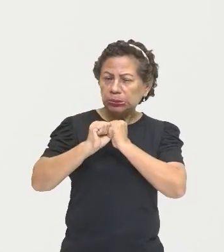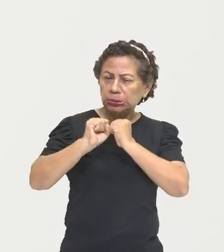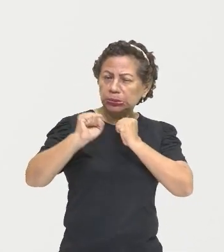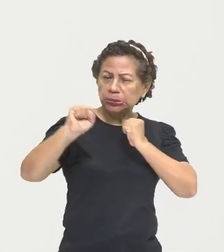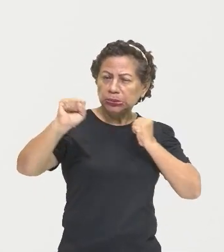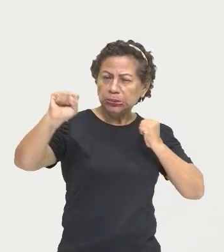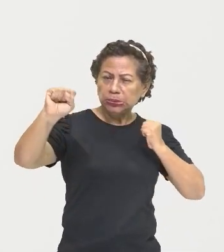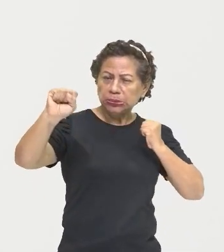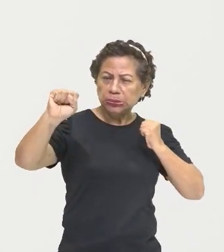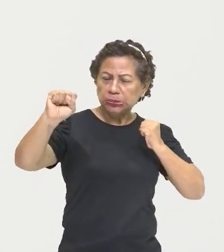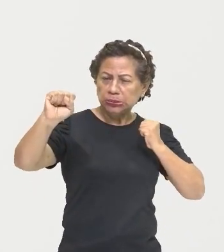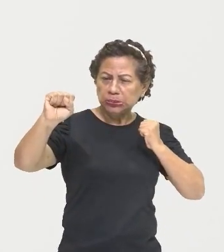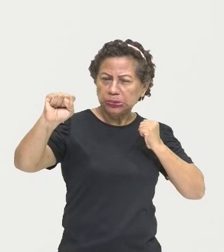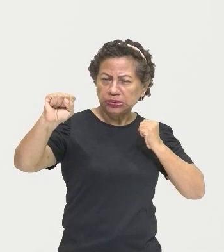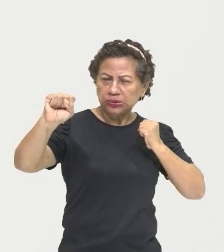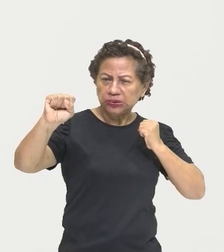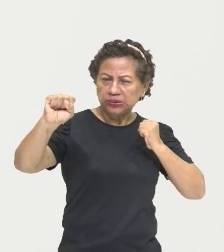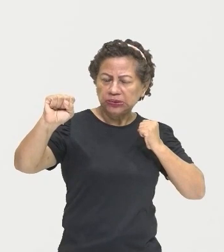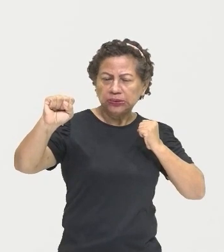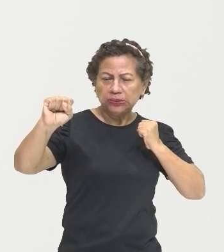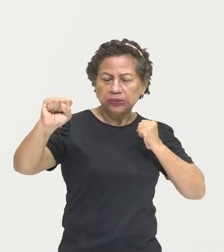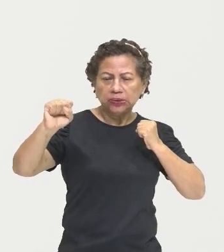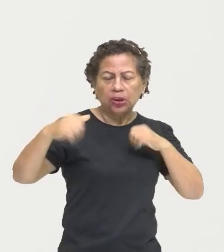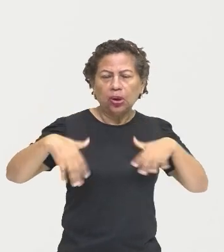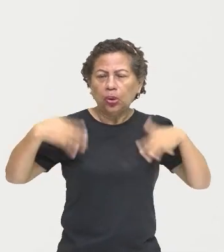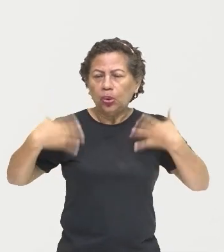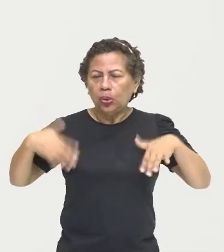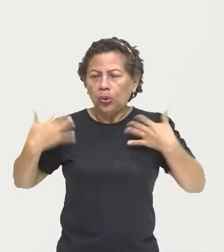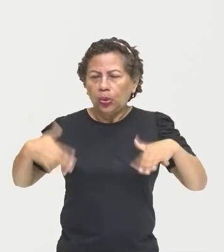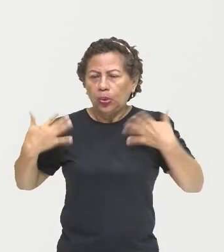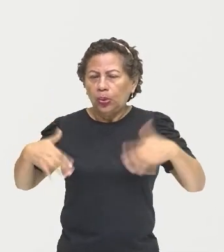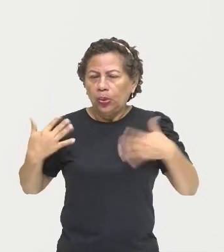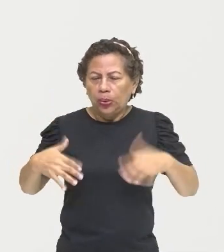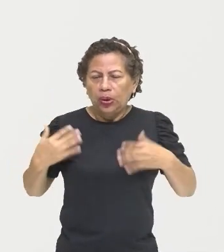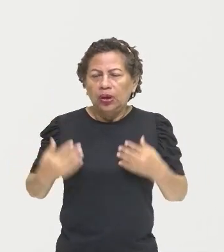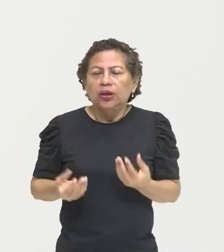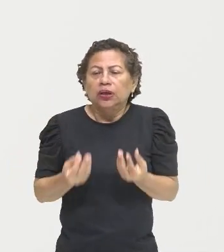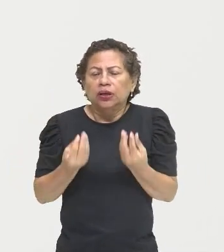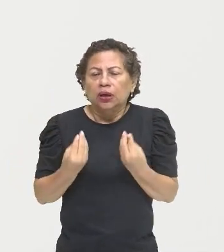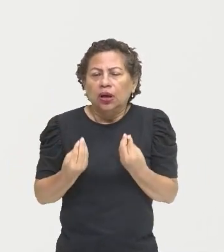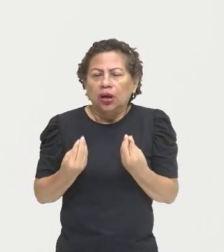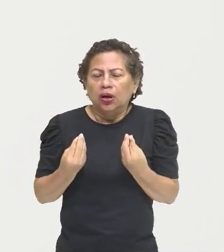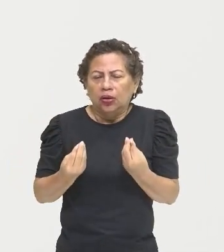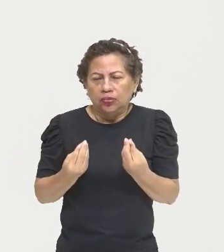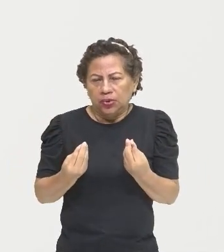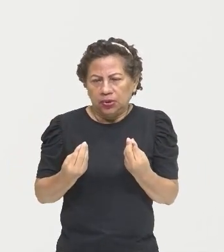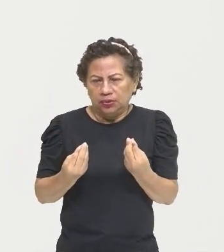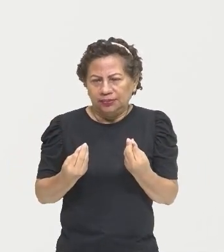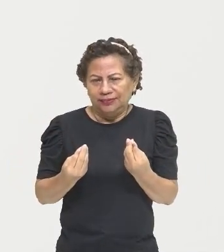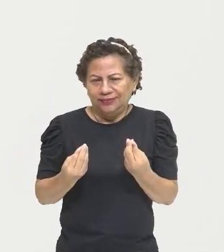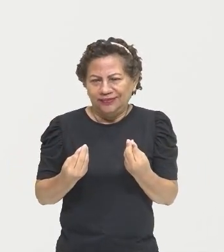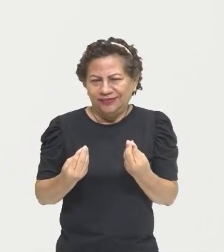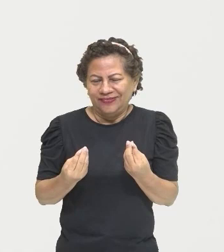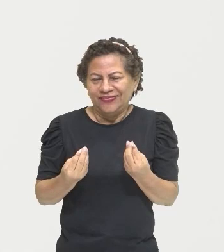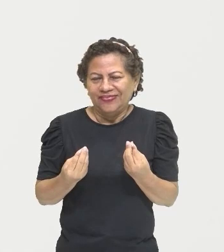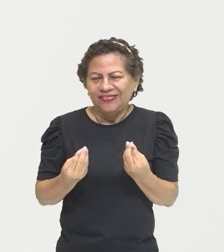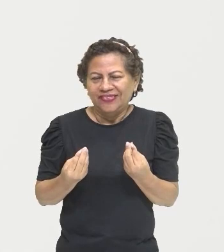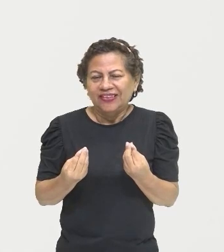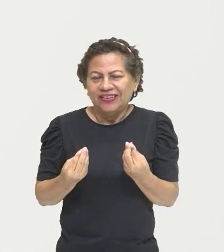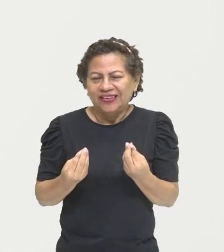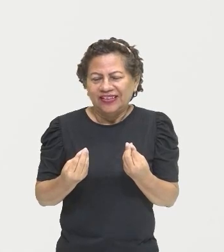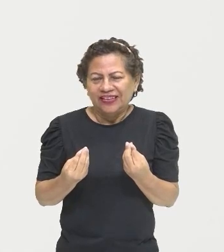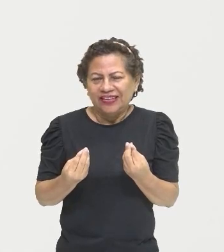8.511.996 quilômetros quadrados de extensão. Não é possível, é inconcebível na realidade que a gente